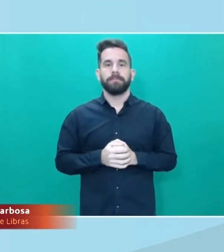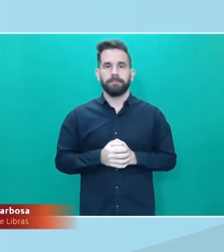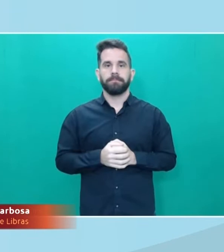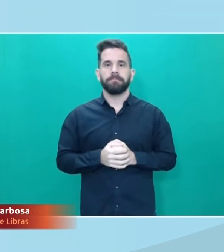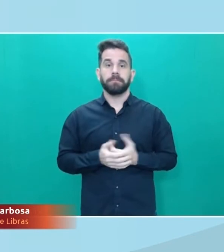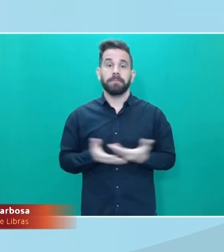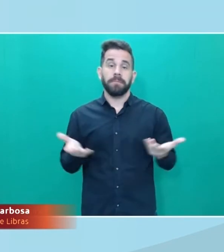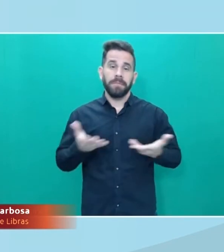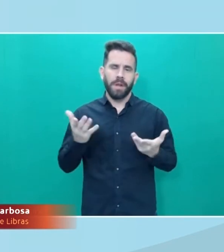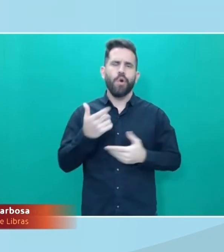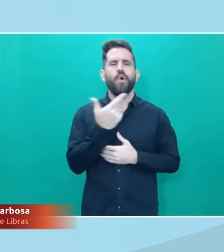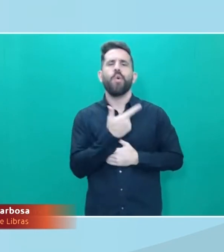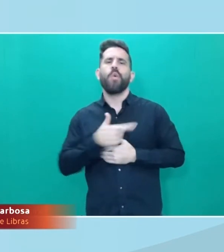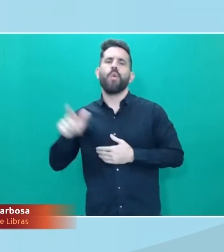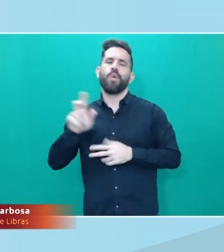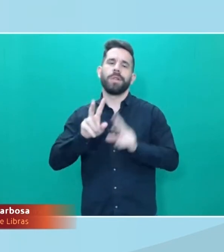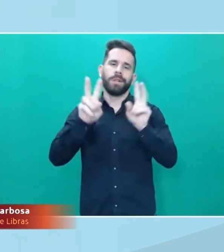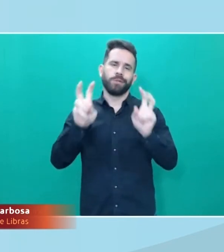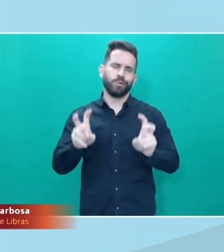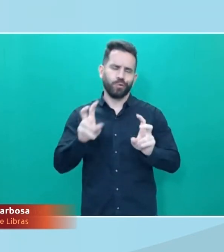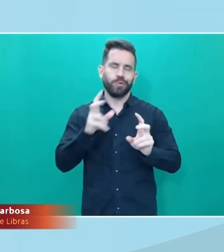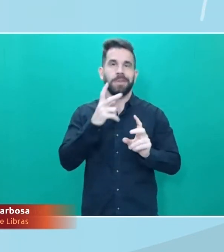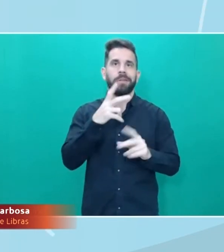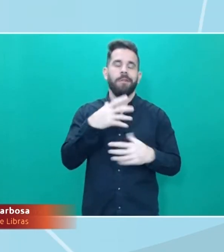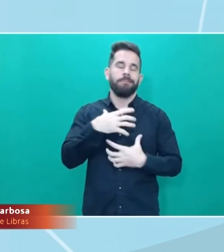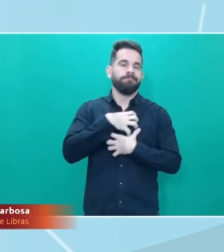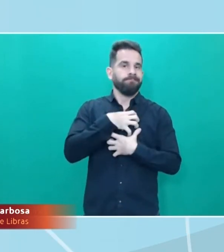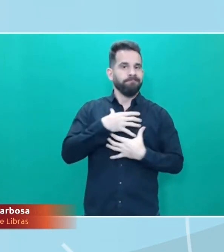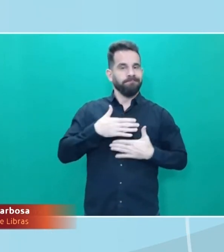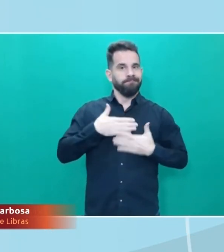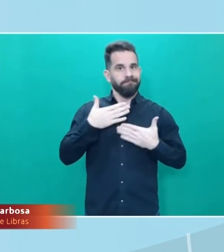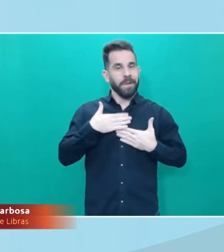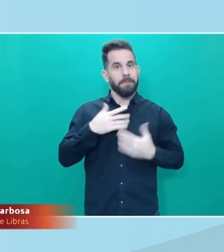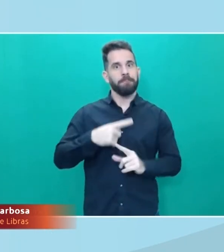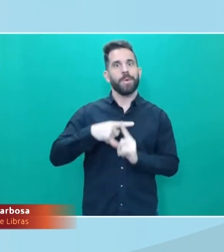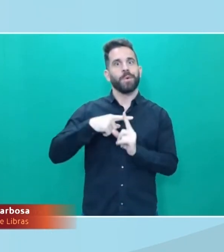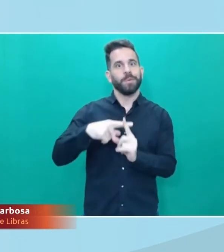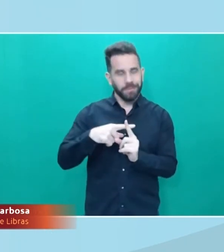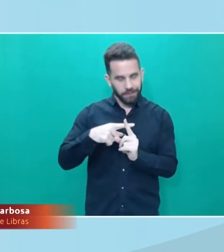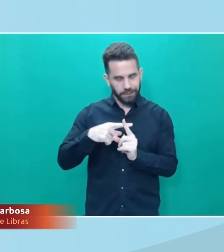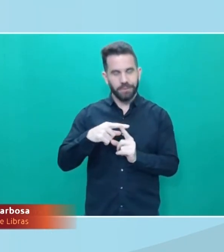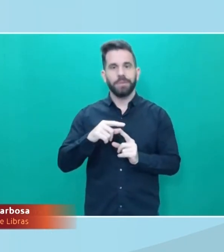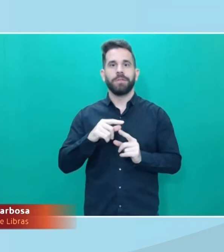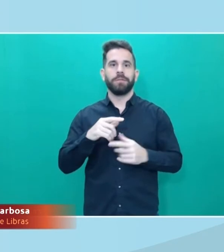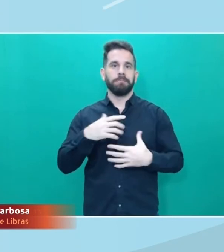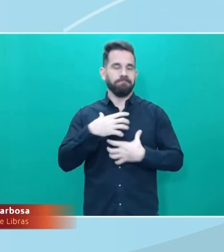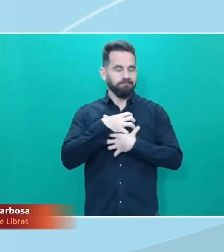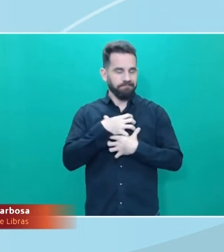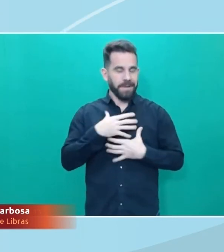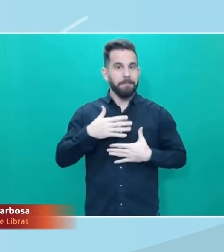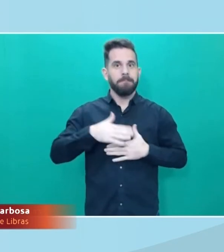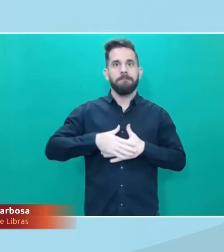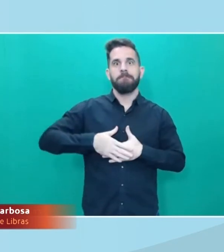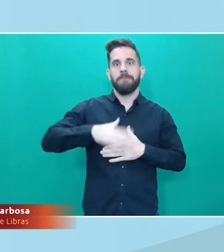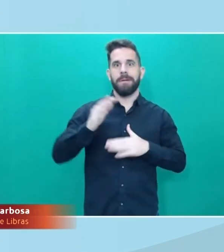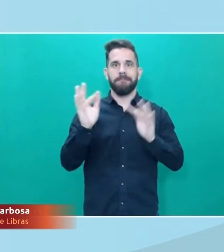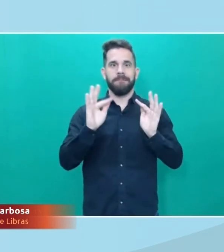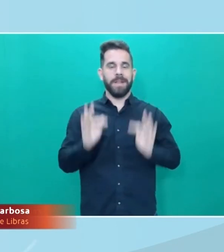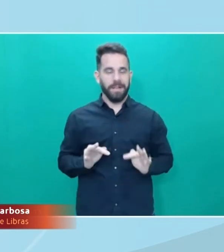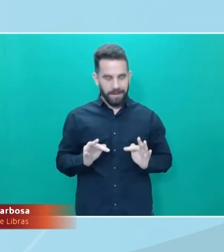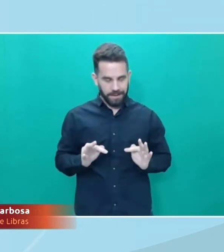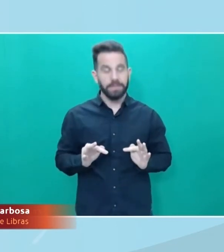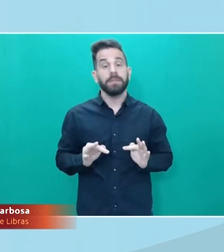mais positivo, para a gente finalizar esse bloco de uma forma mais alegre, falando de esporte,